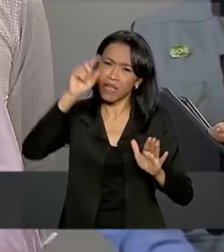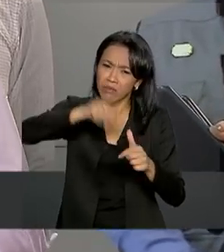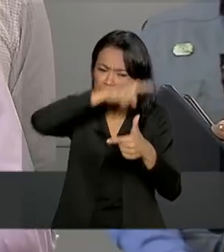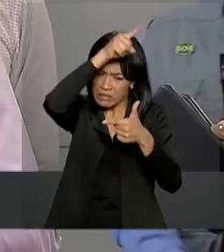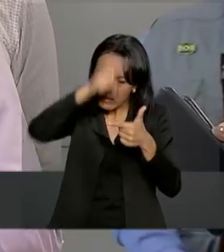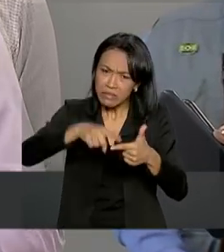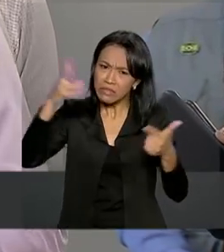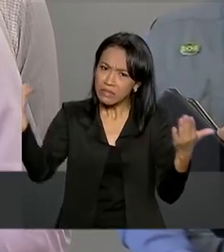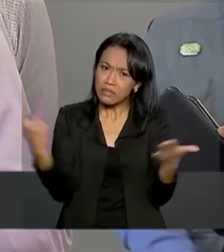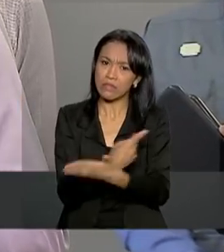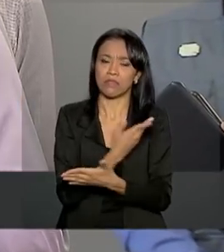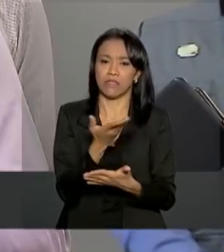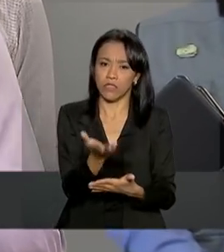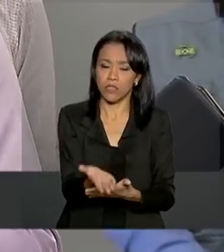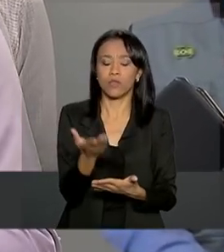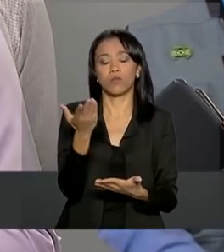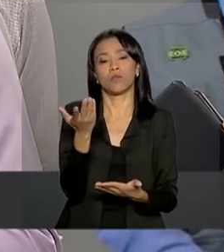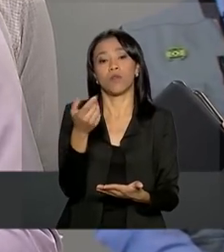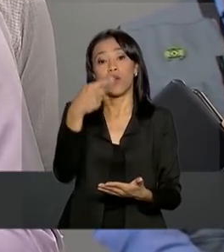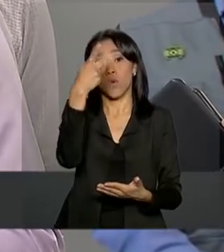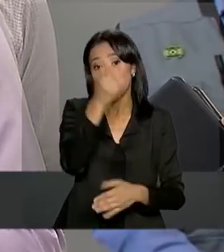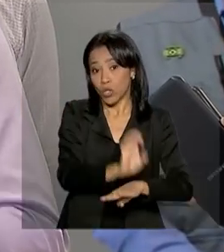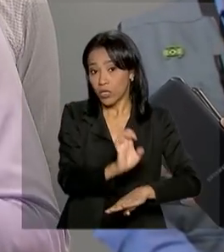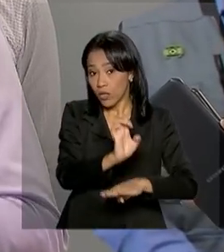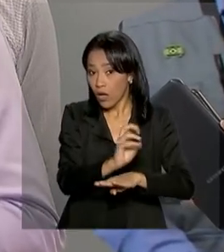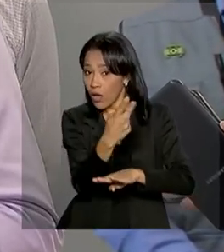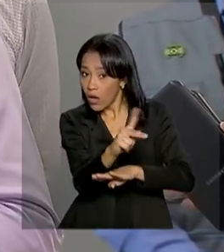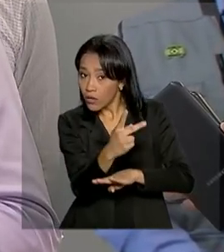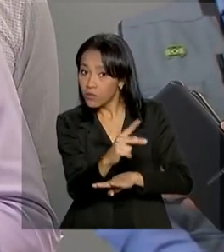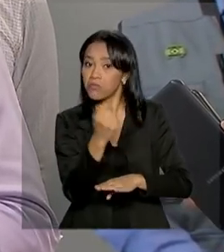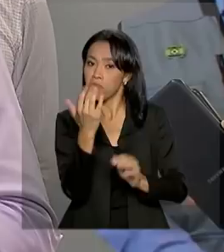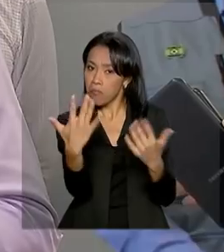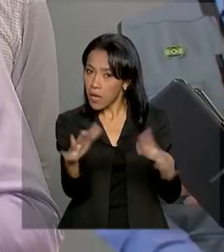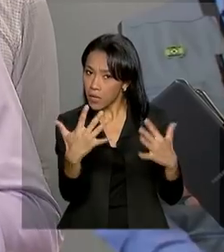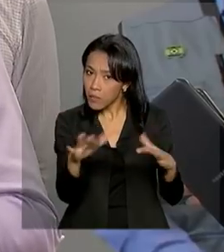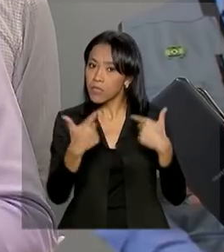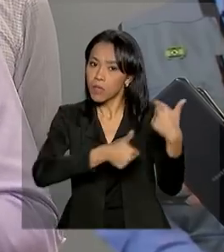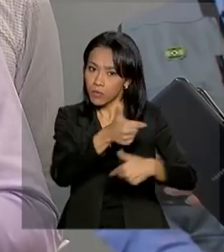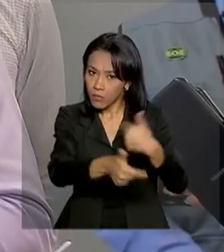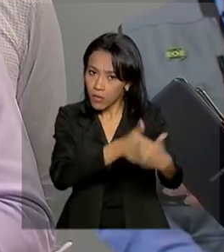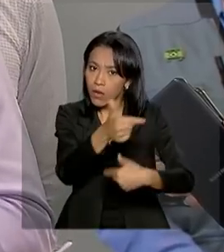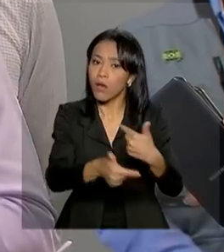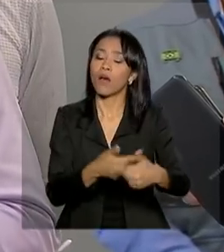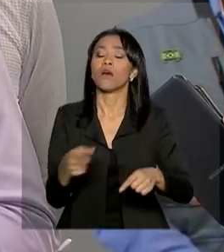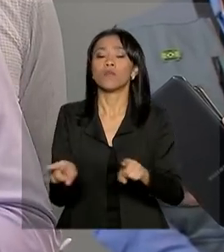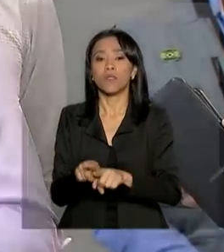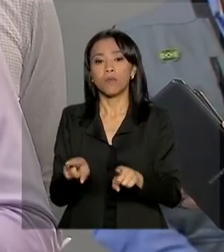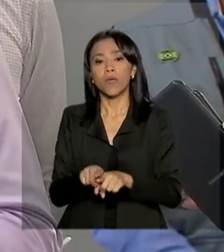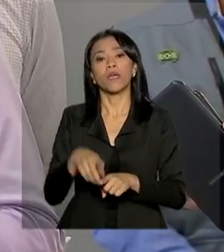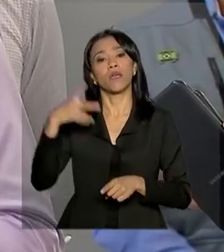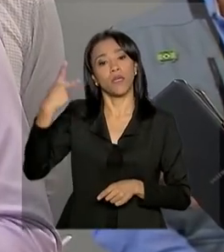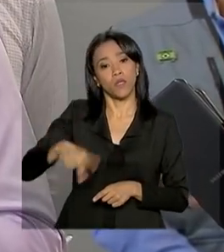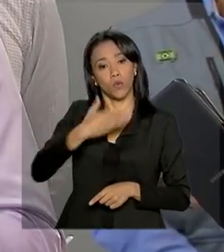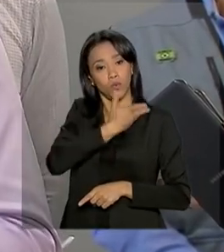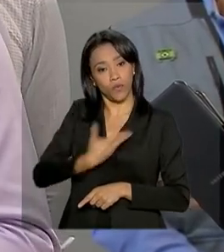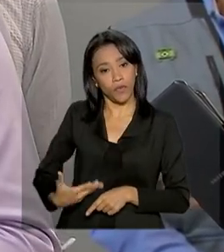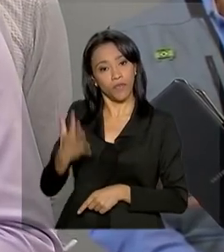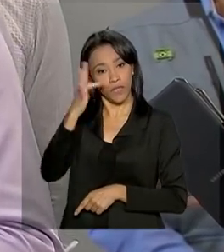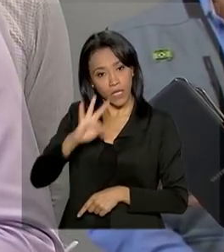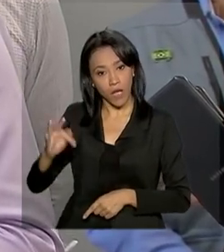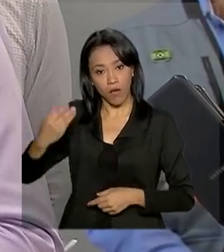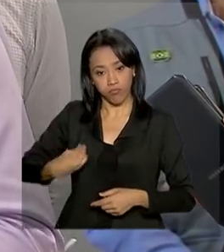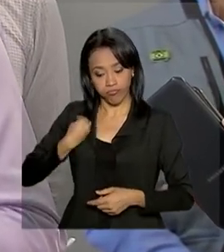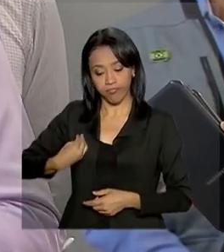A Defesa Civil do Estado está fazendo um trabalho primoroso, está de parabéns. A Defesa Civil Nacional está aqui para prestar o